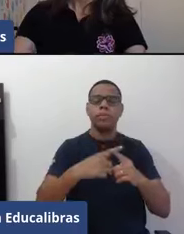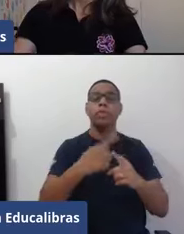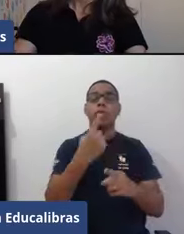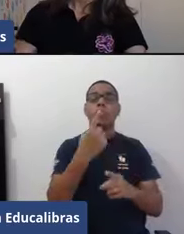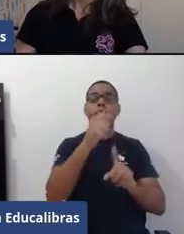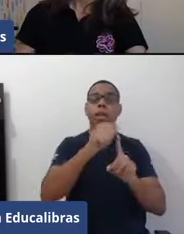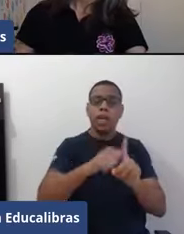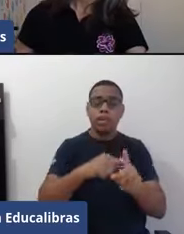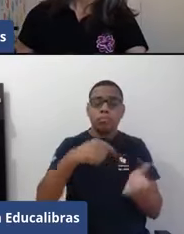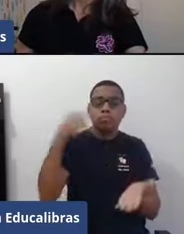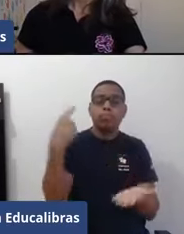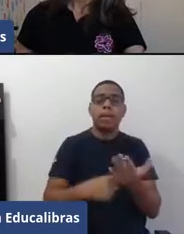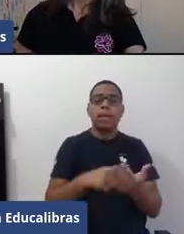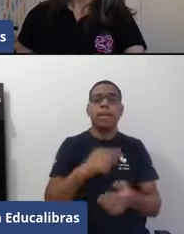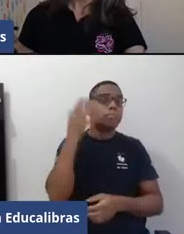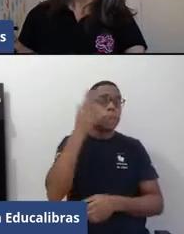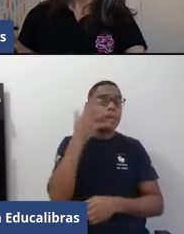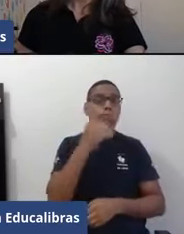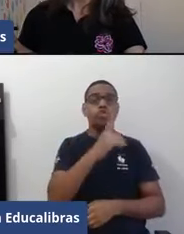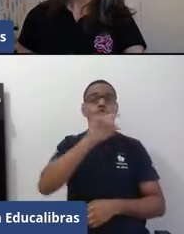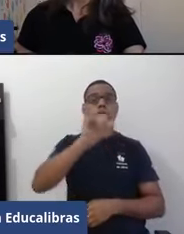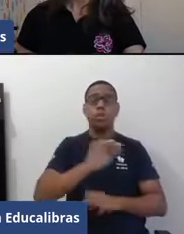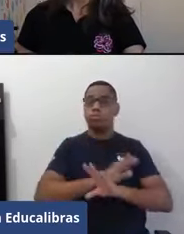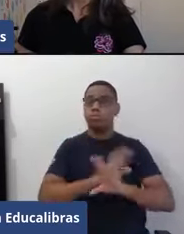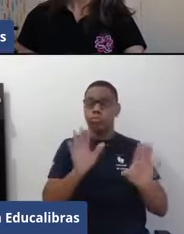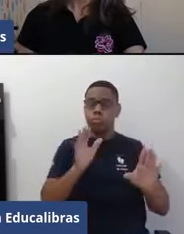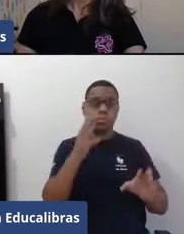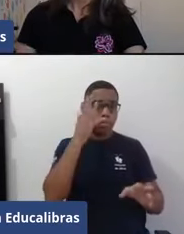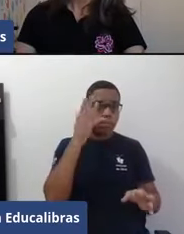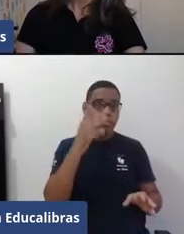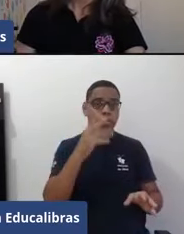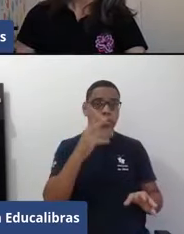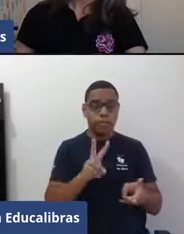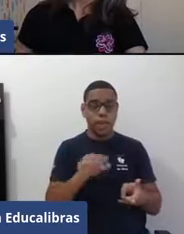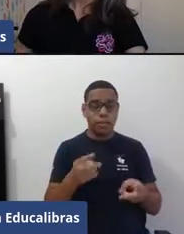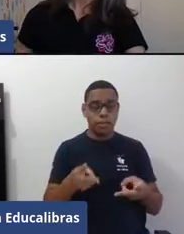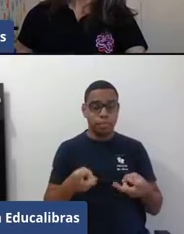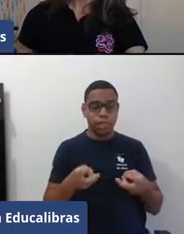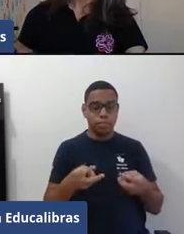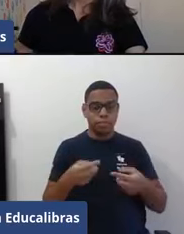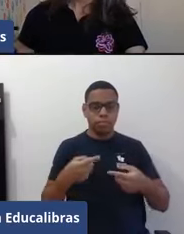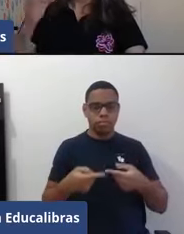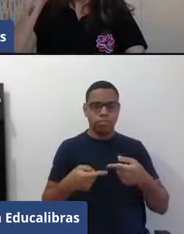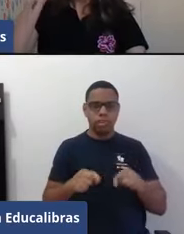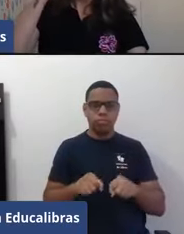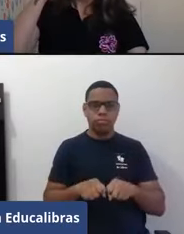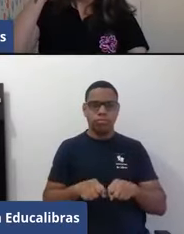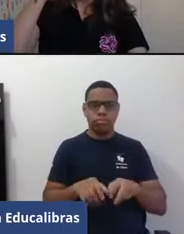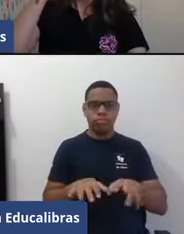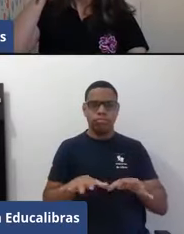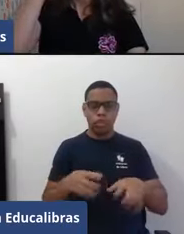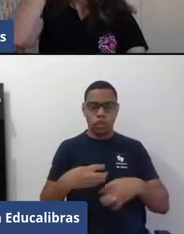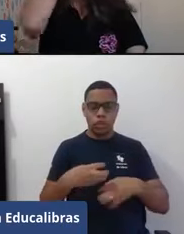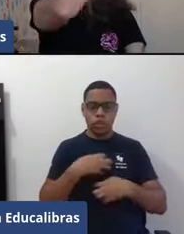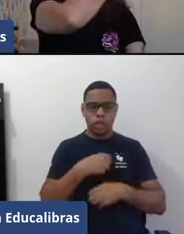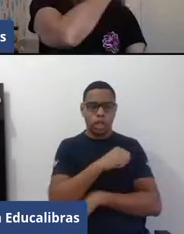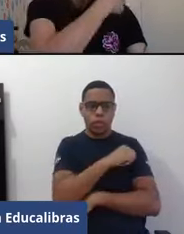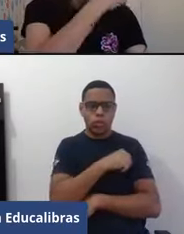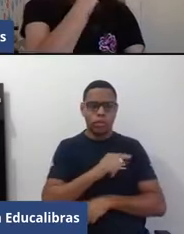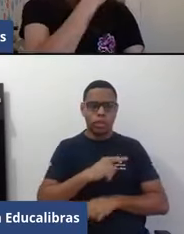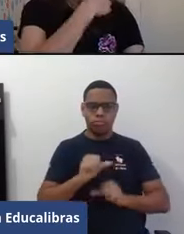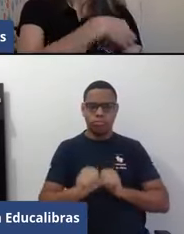palestra com essa explicação, até a gente perceber os frutos, os resultados que vai dar dessa conversa no comportamento dos alunos,